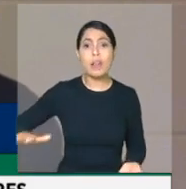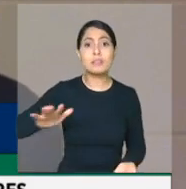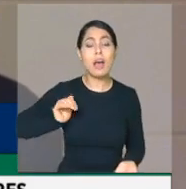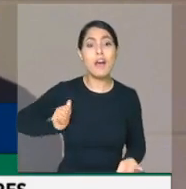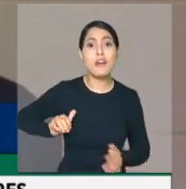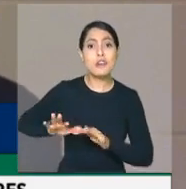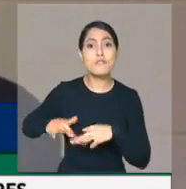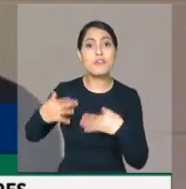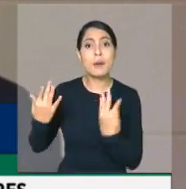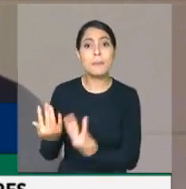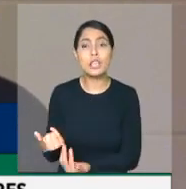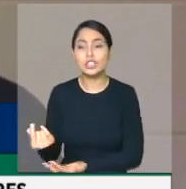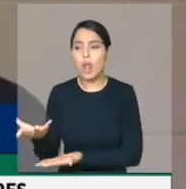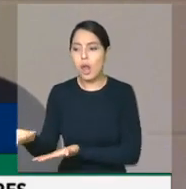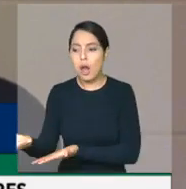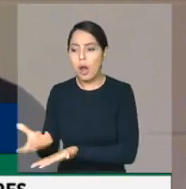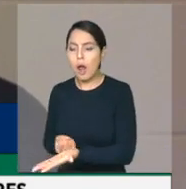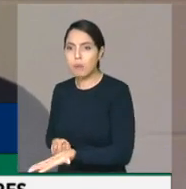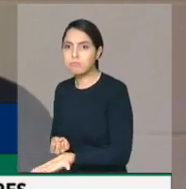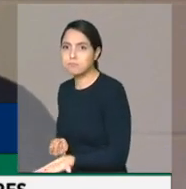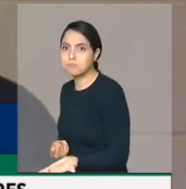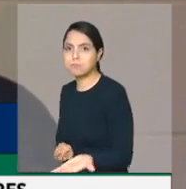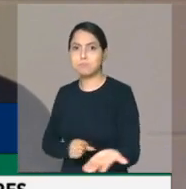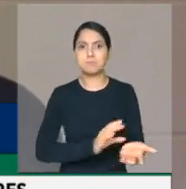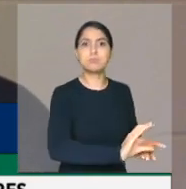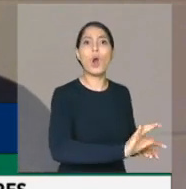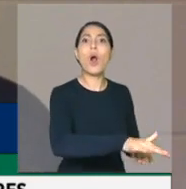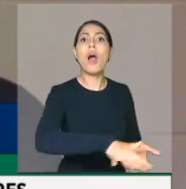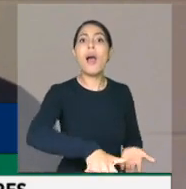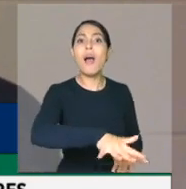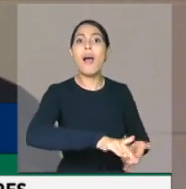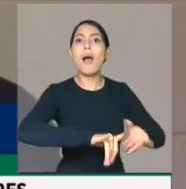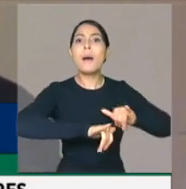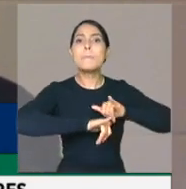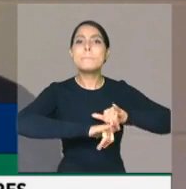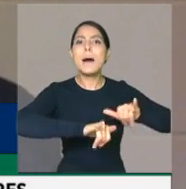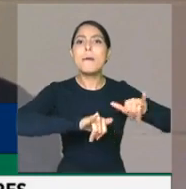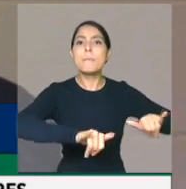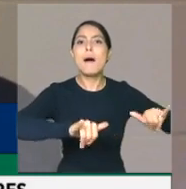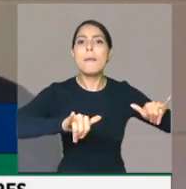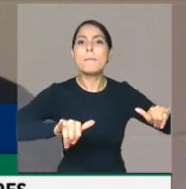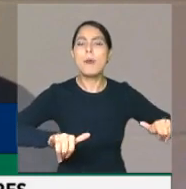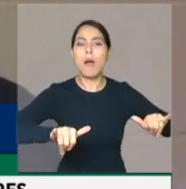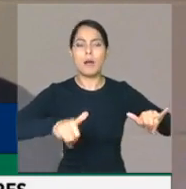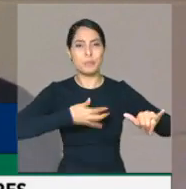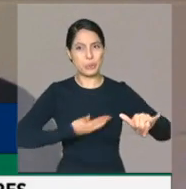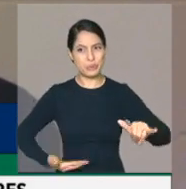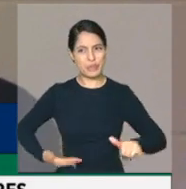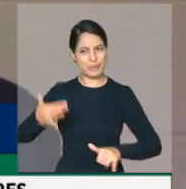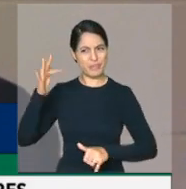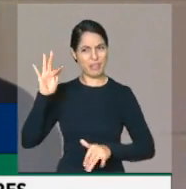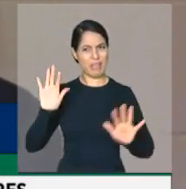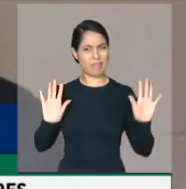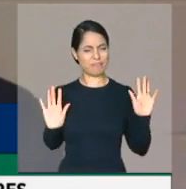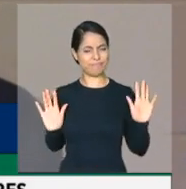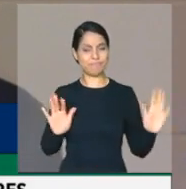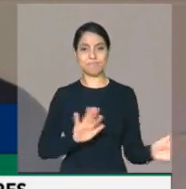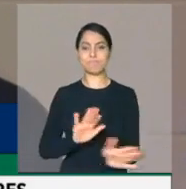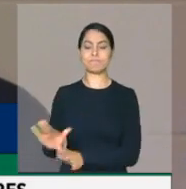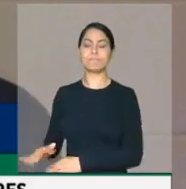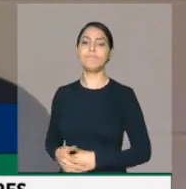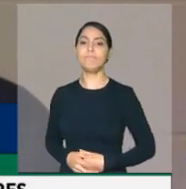do recurso das famílias brasileiras para colocá-lo na propaganda do governo. Outro